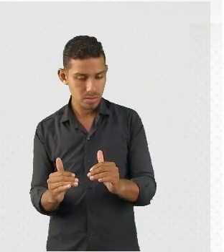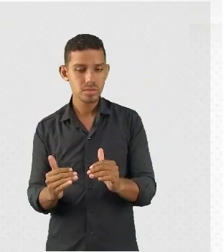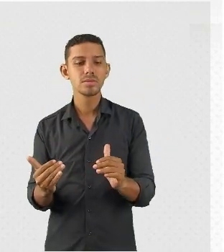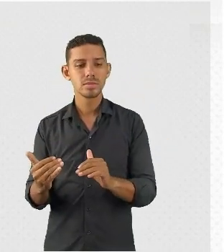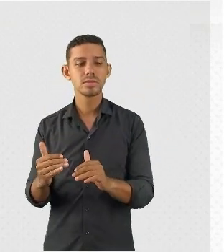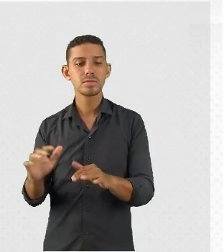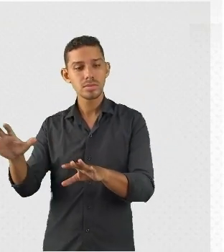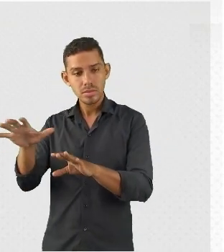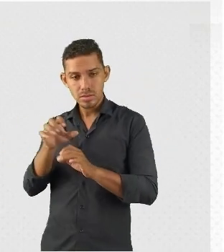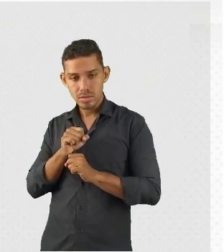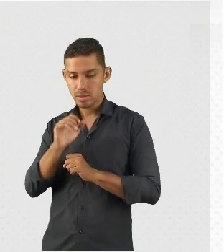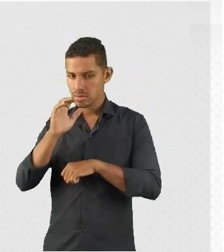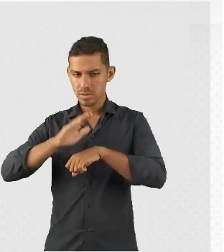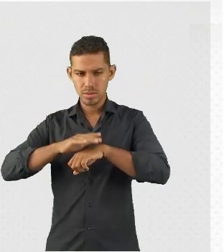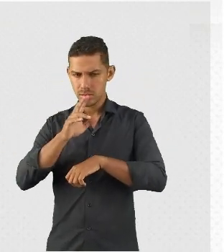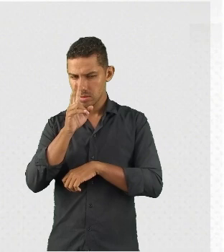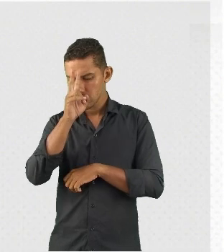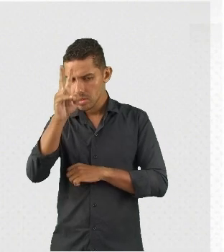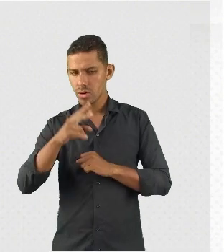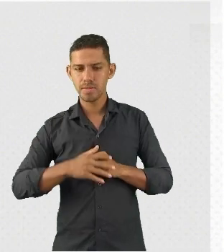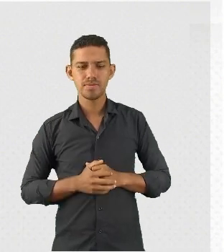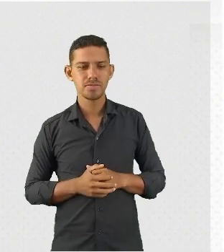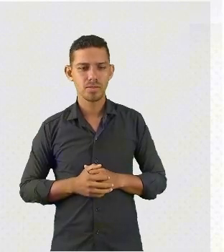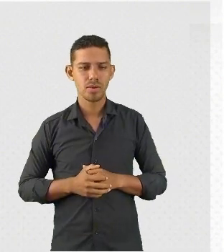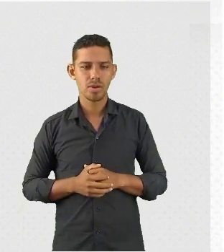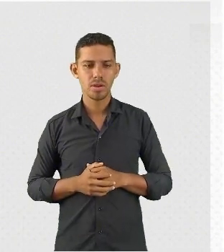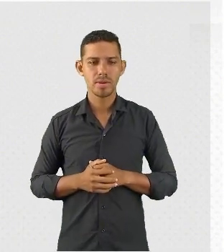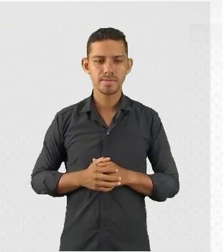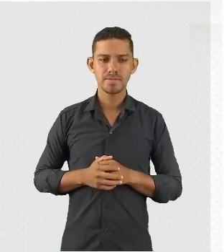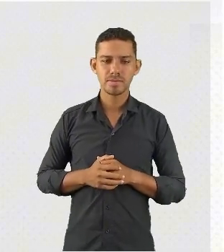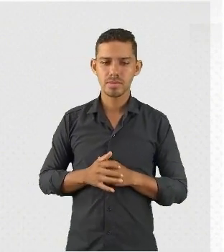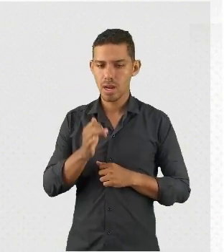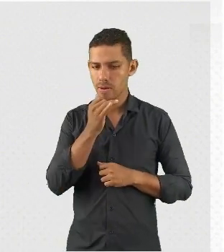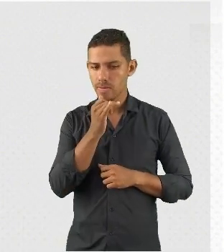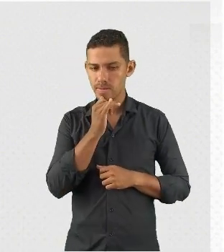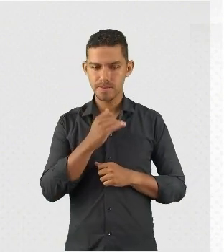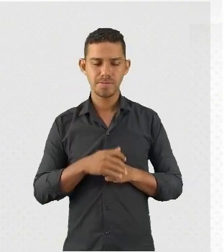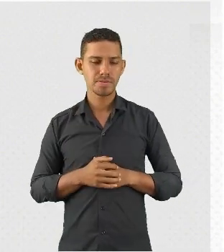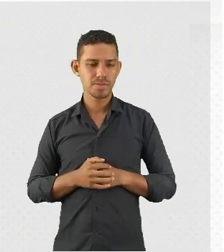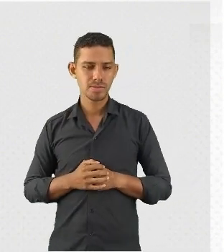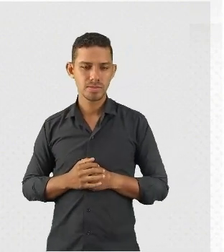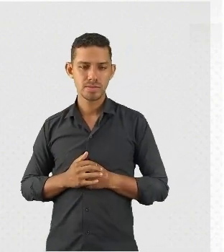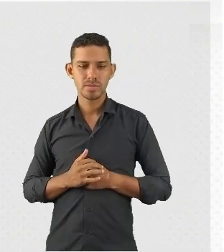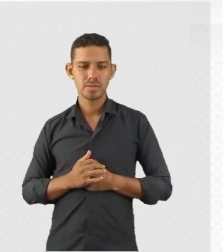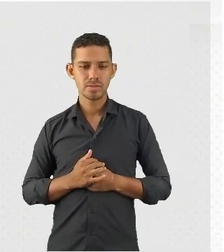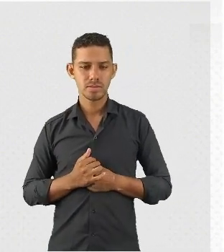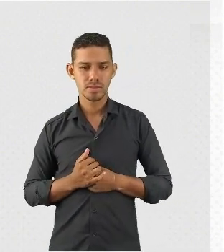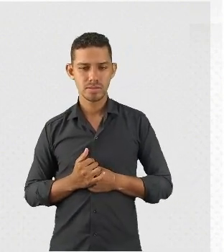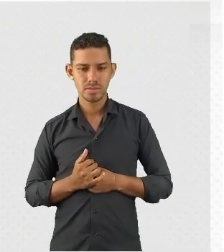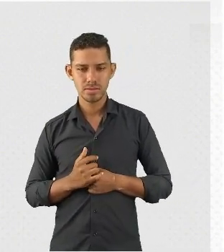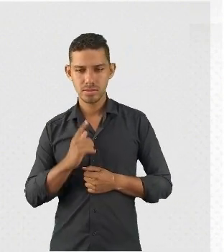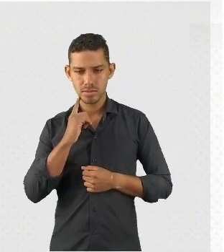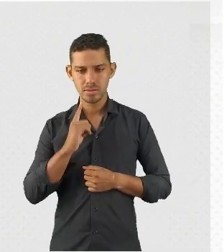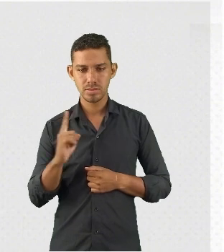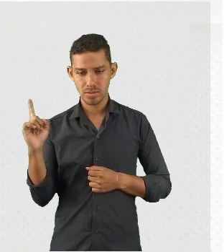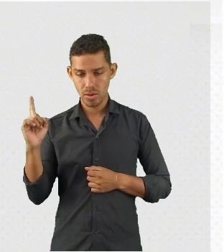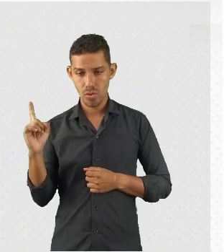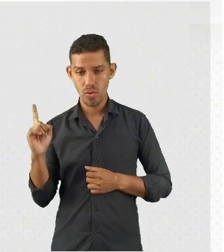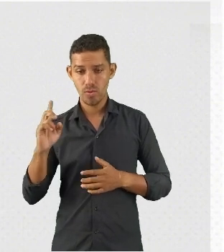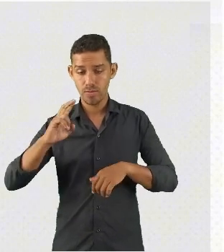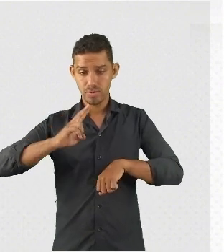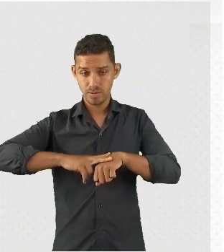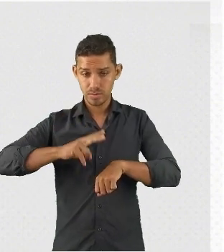vai arrancar elétrons do outro. O exemplo bem aqui, ó. Eu tenho um bastão de vidro com